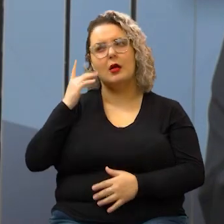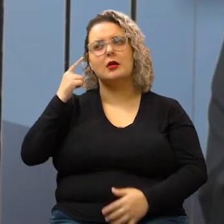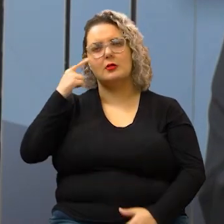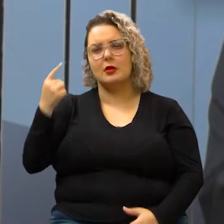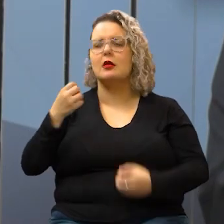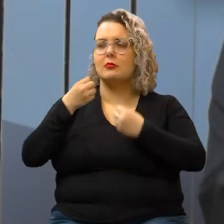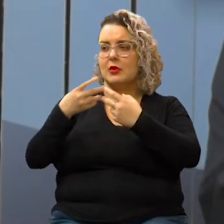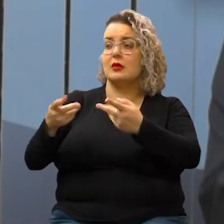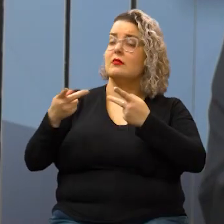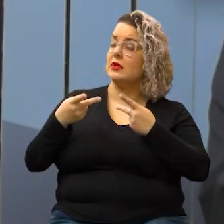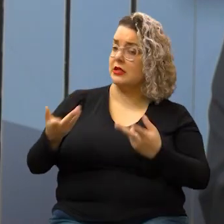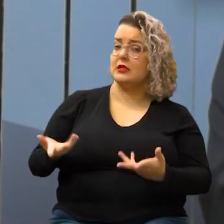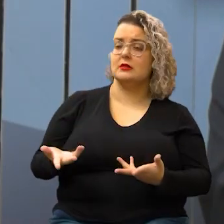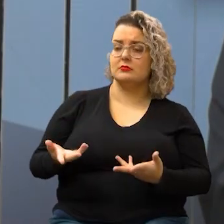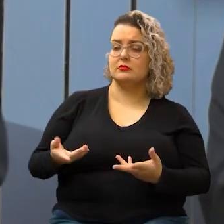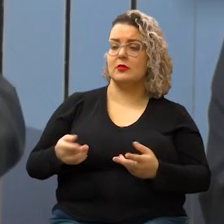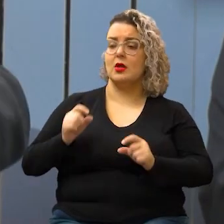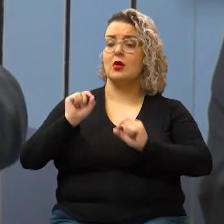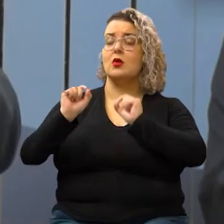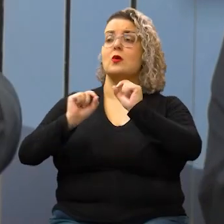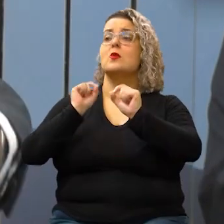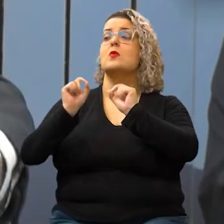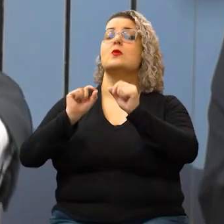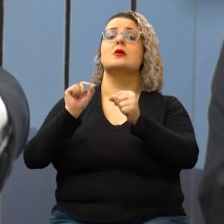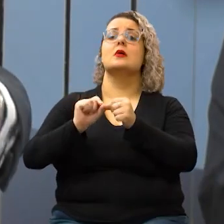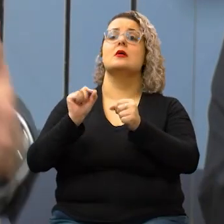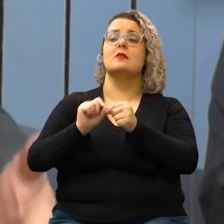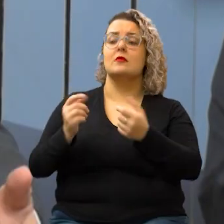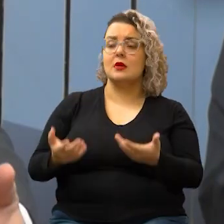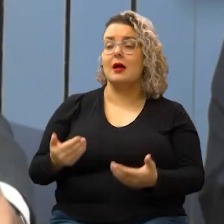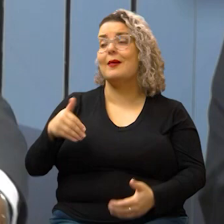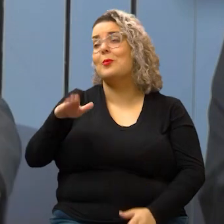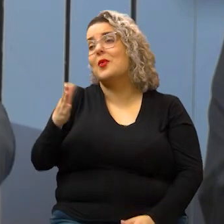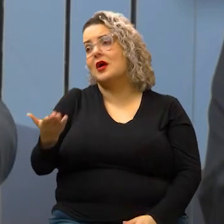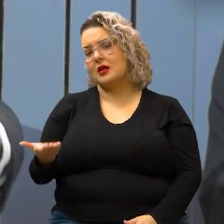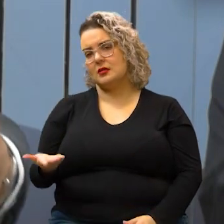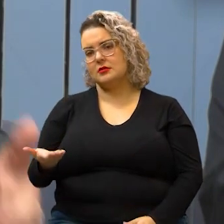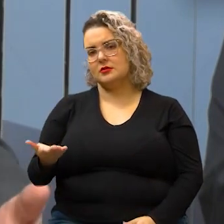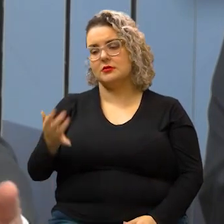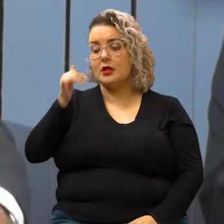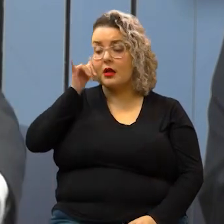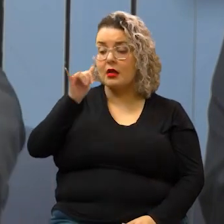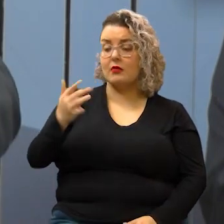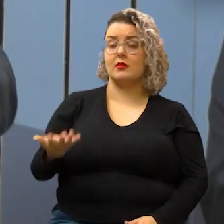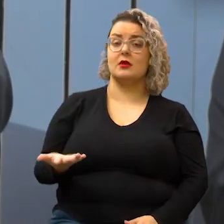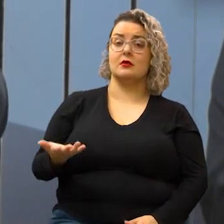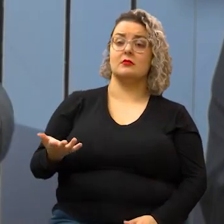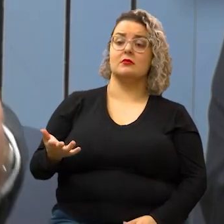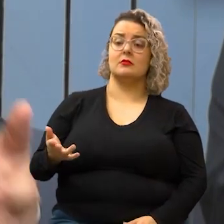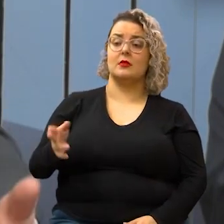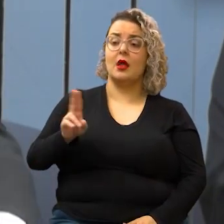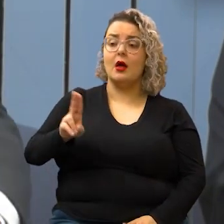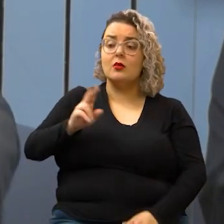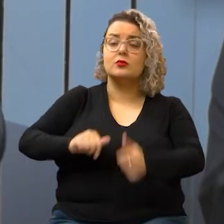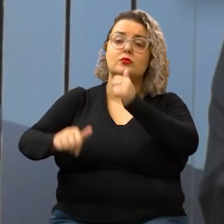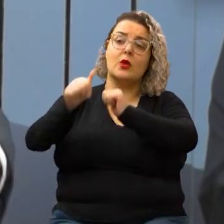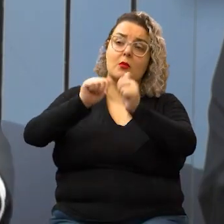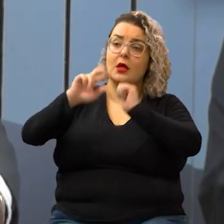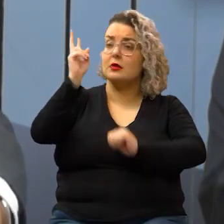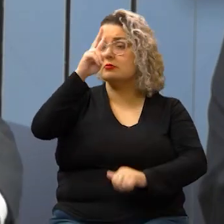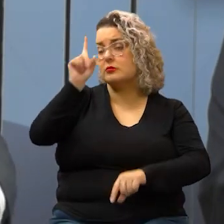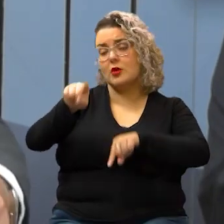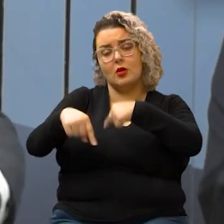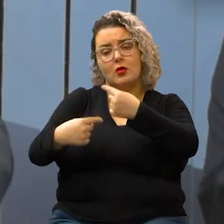muito bem-vindas. O que fazemos a mais na prevenção ao uso de bebidas alcoólicas e